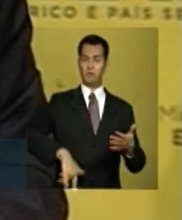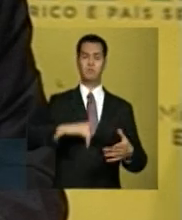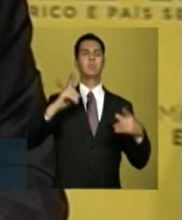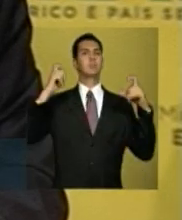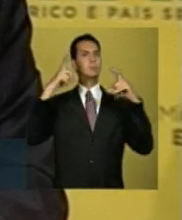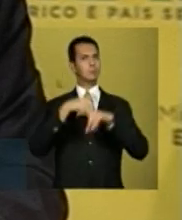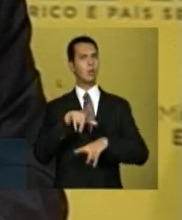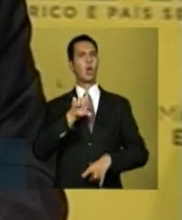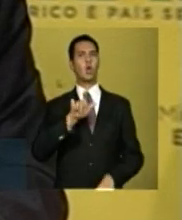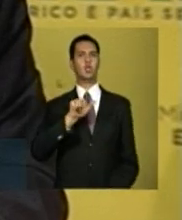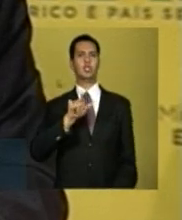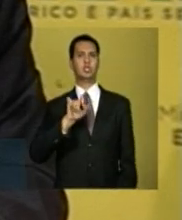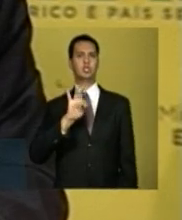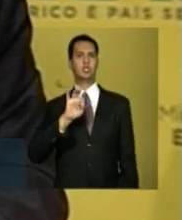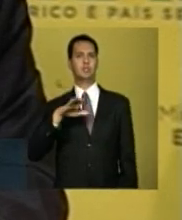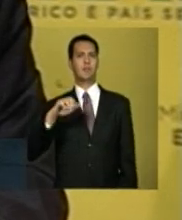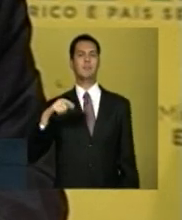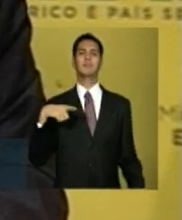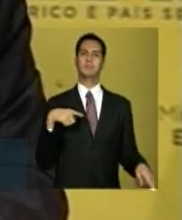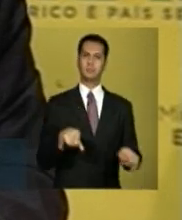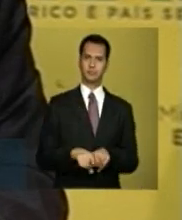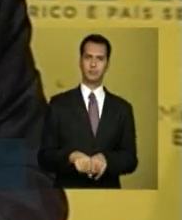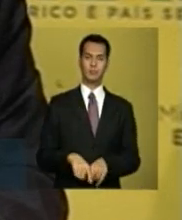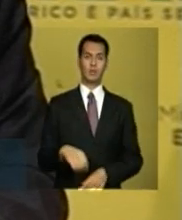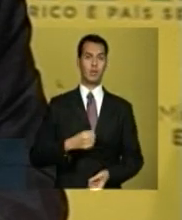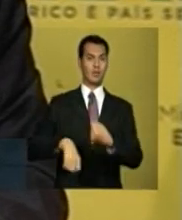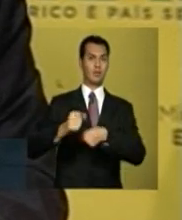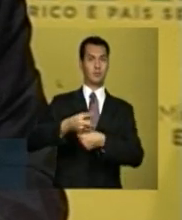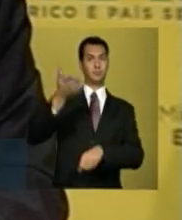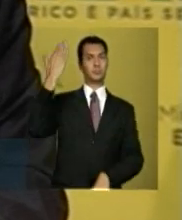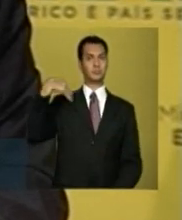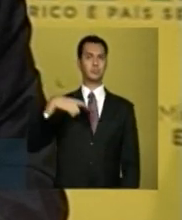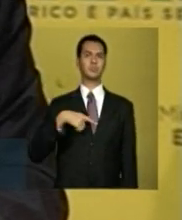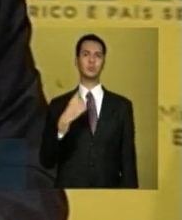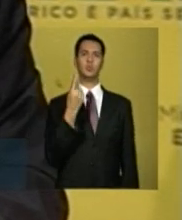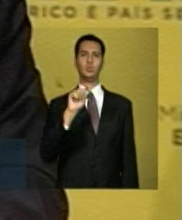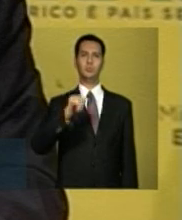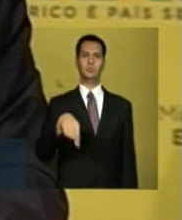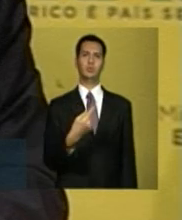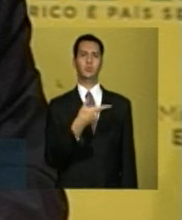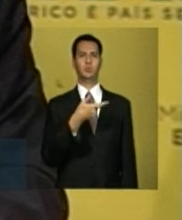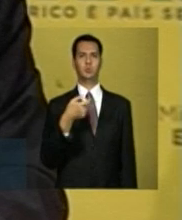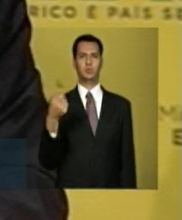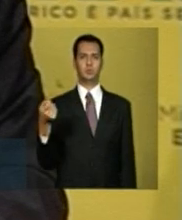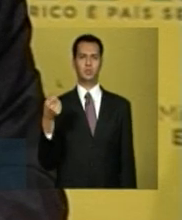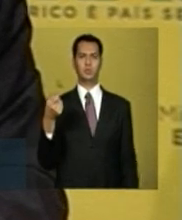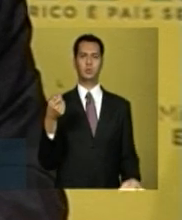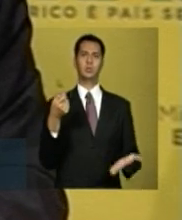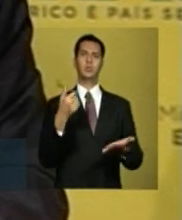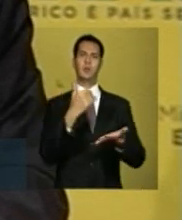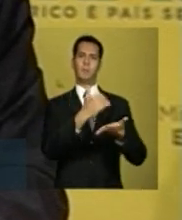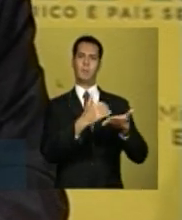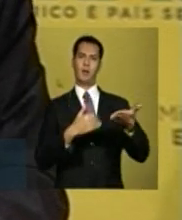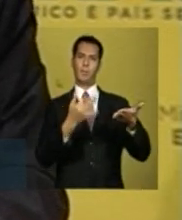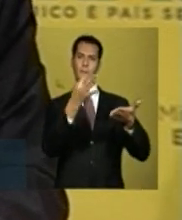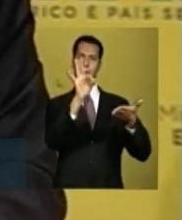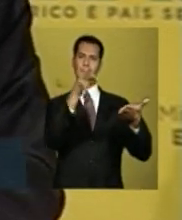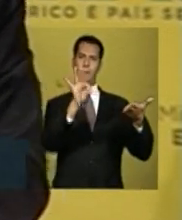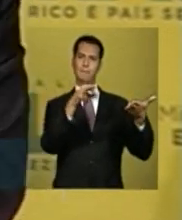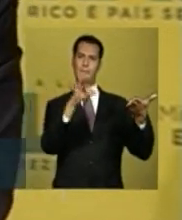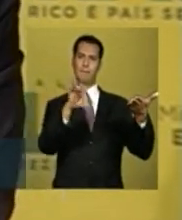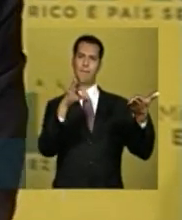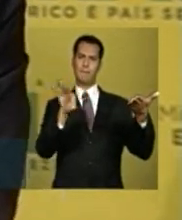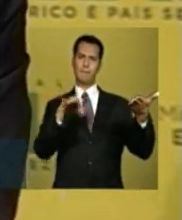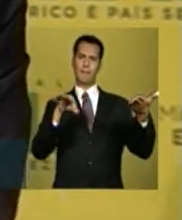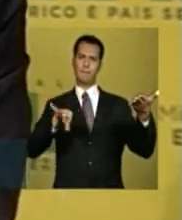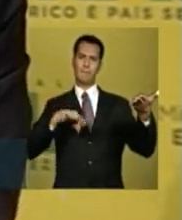ano passado nós tínhamos 1200 itens que eram monitorados para